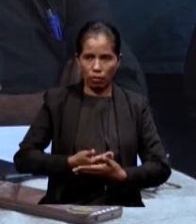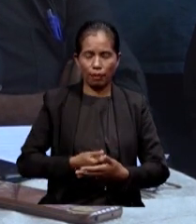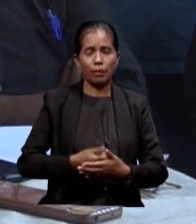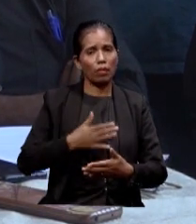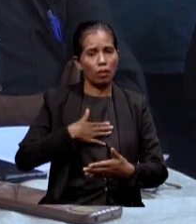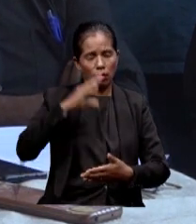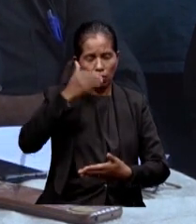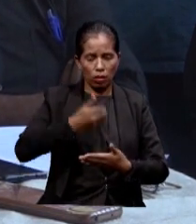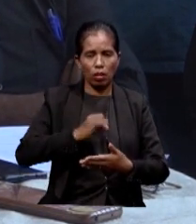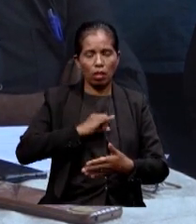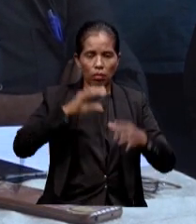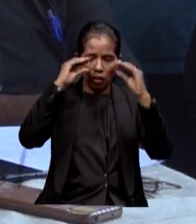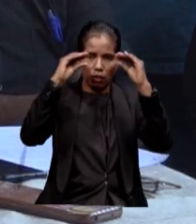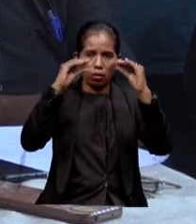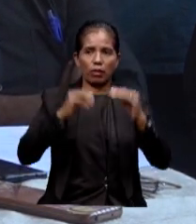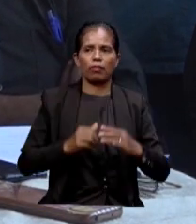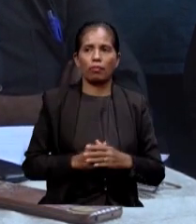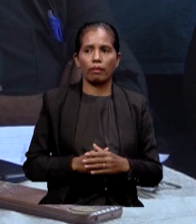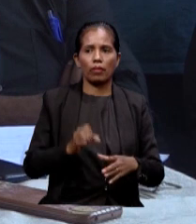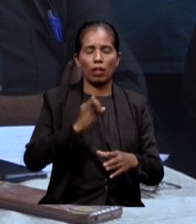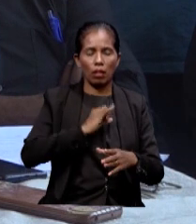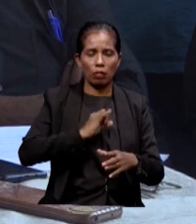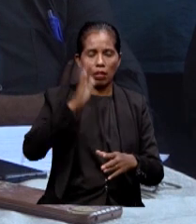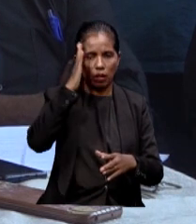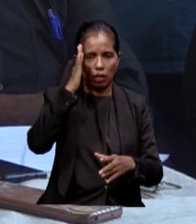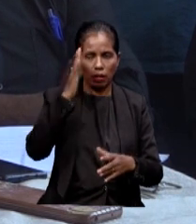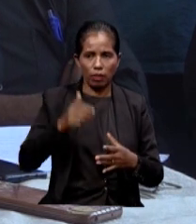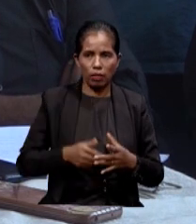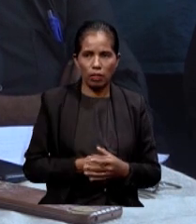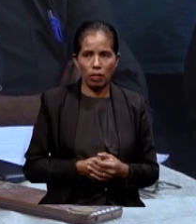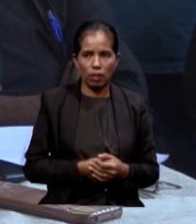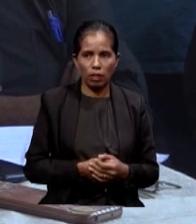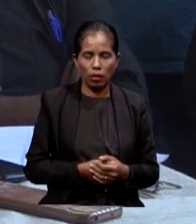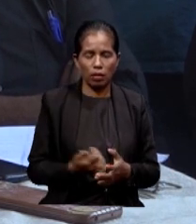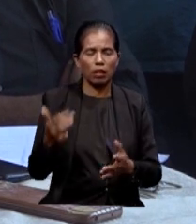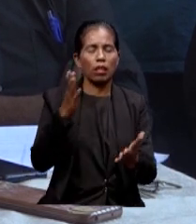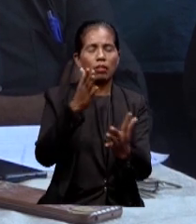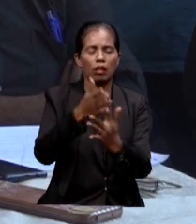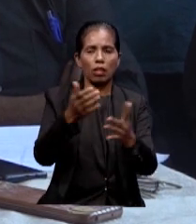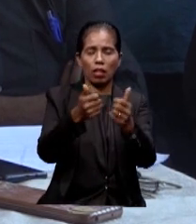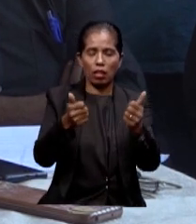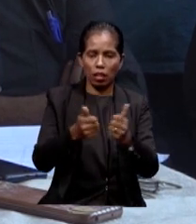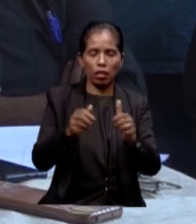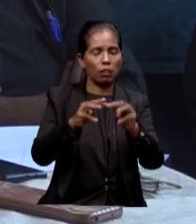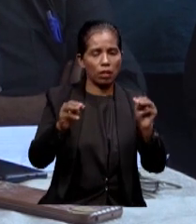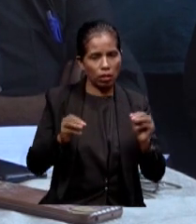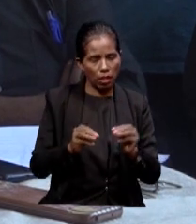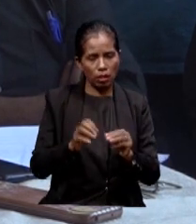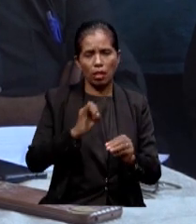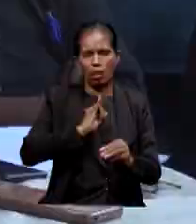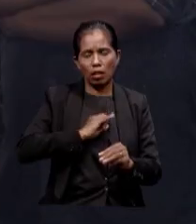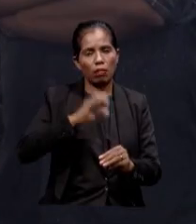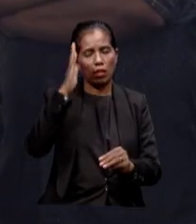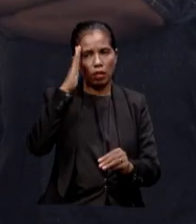Haunuang ni hau makiduka, hau makatene, ni atu tama arti merses, kala tama arti merses, hau makatene